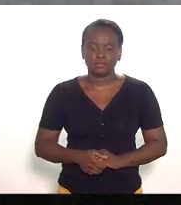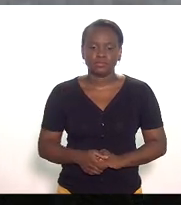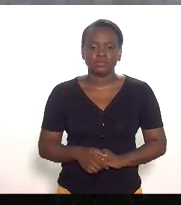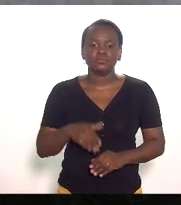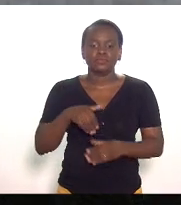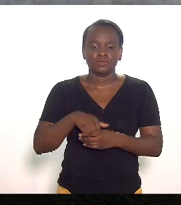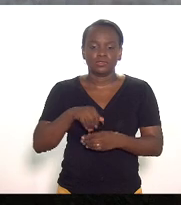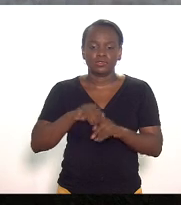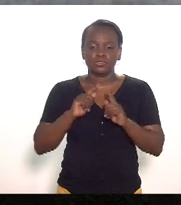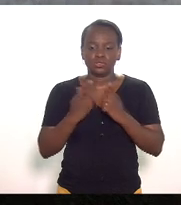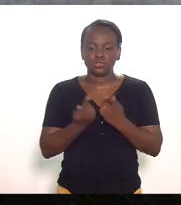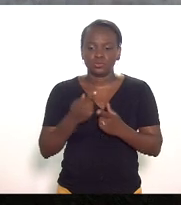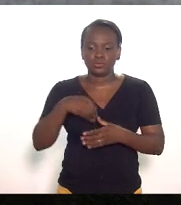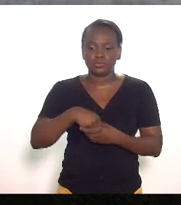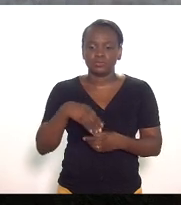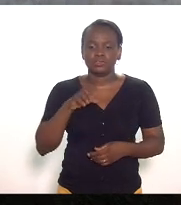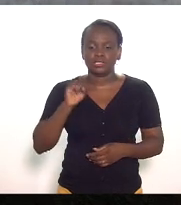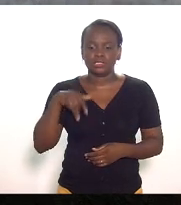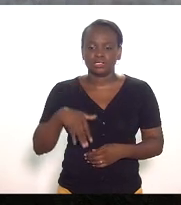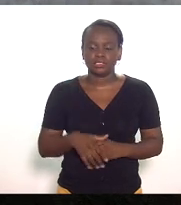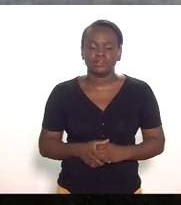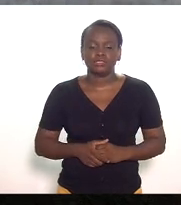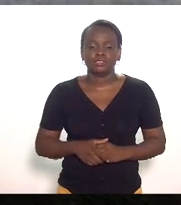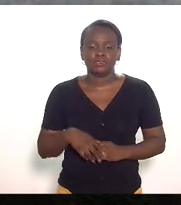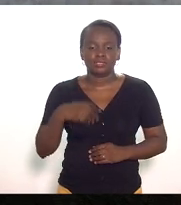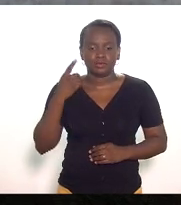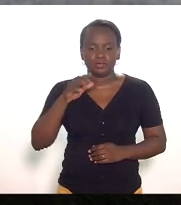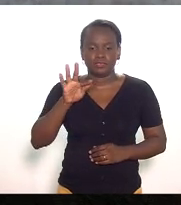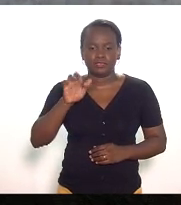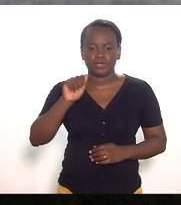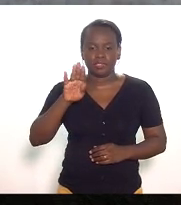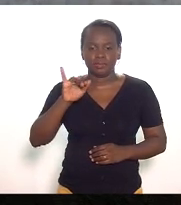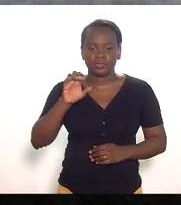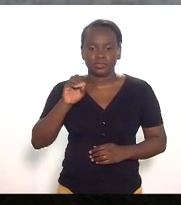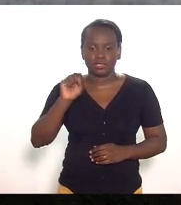Votou sim no grupo. Deputado Fábio Silva.